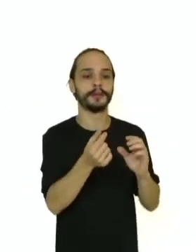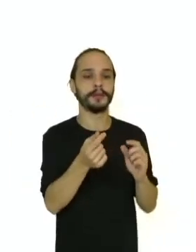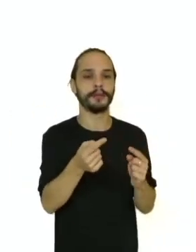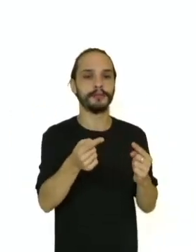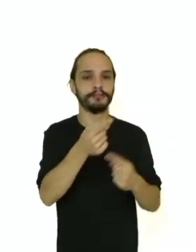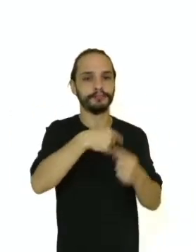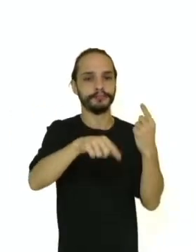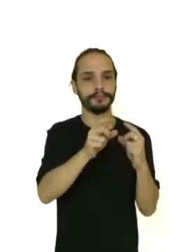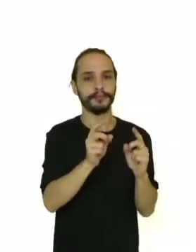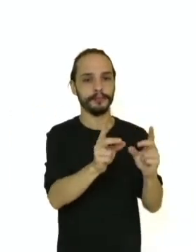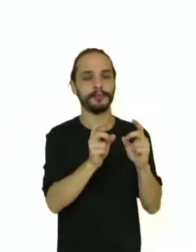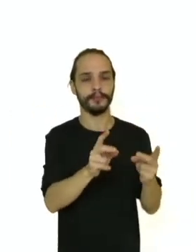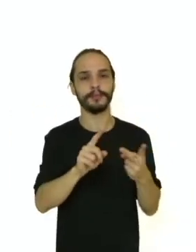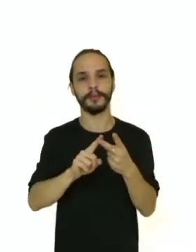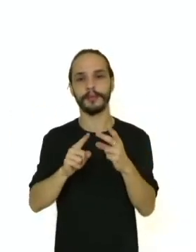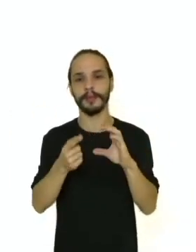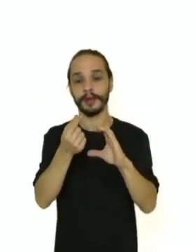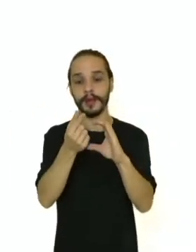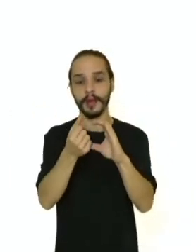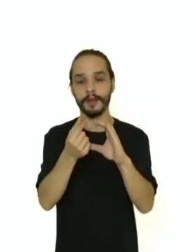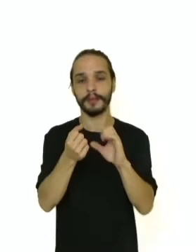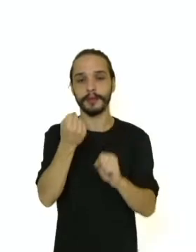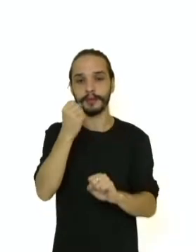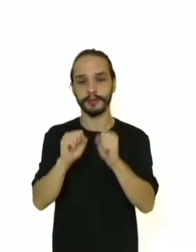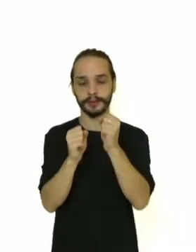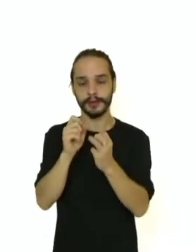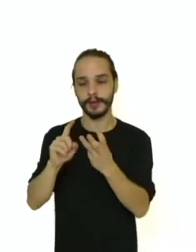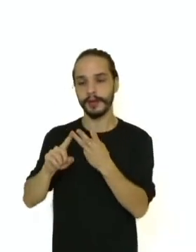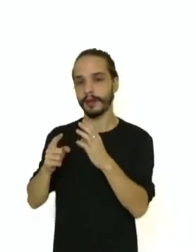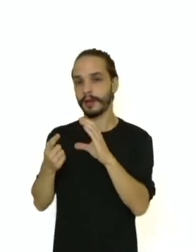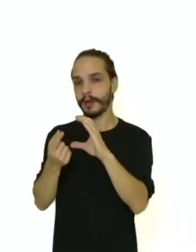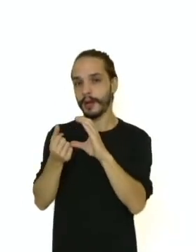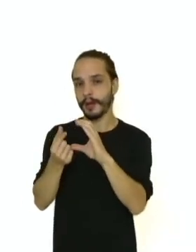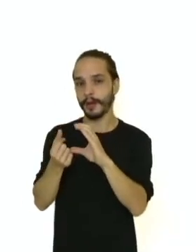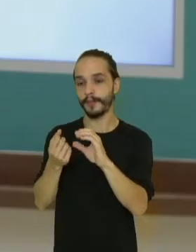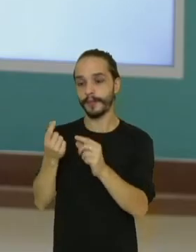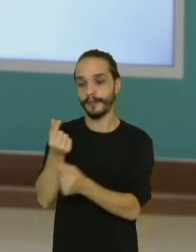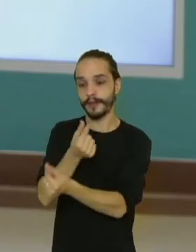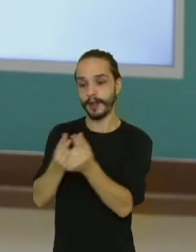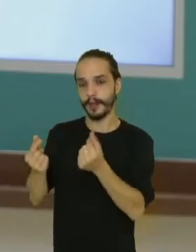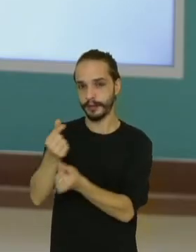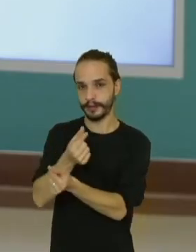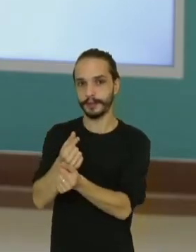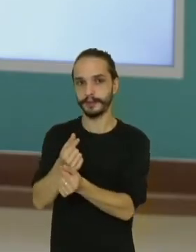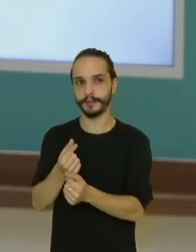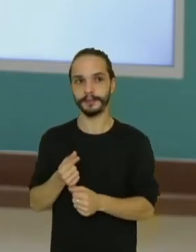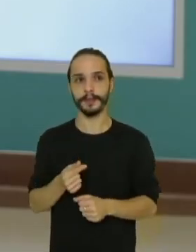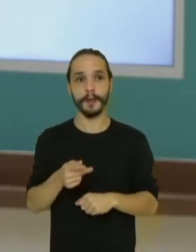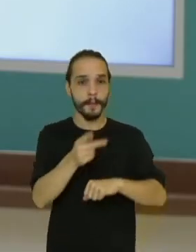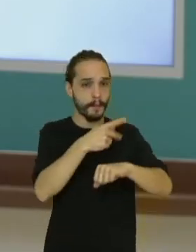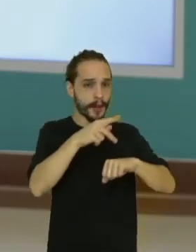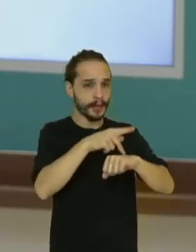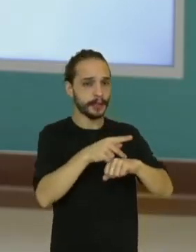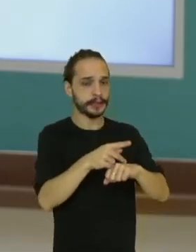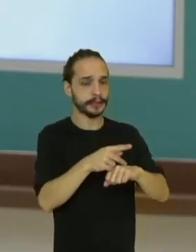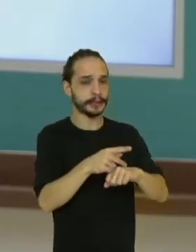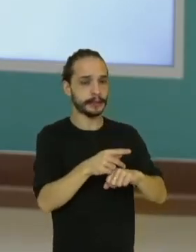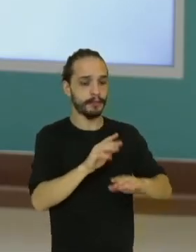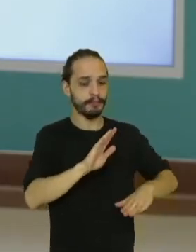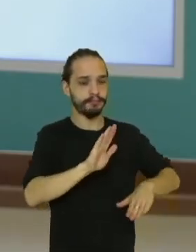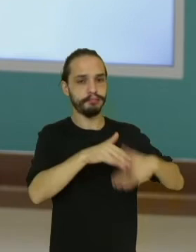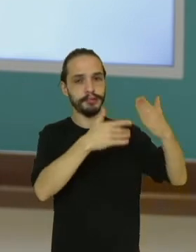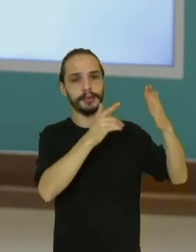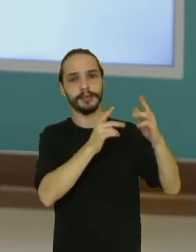financeiro. De um modo geral, analise. No geral, os países desenvolvidos sempre foram os que detiveram, então, os meios